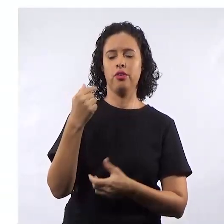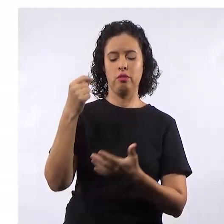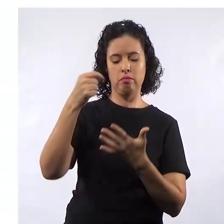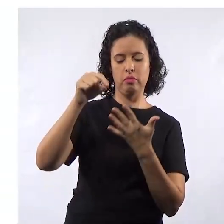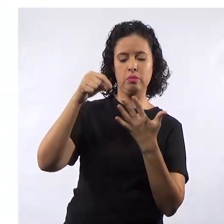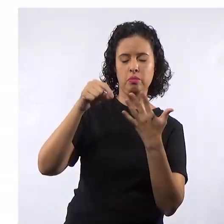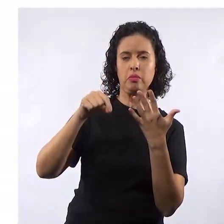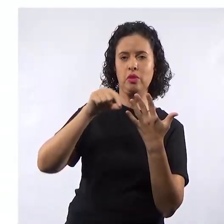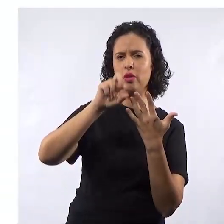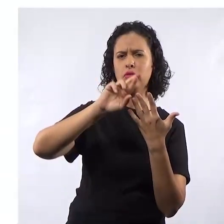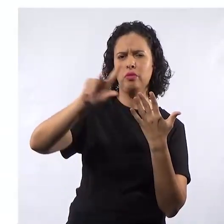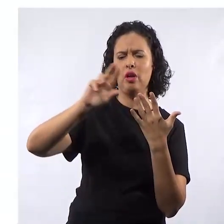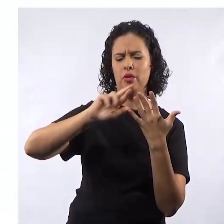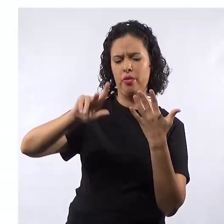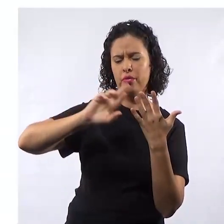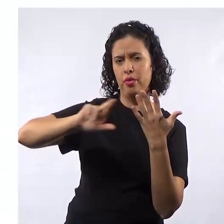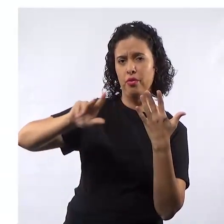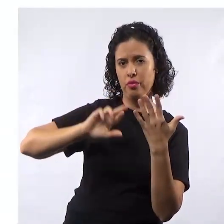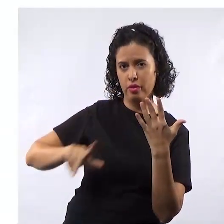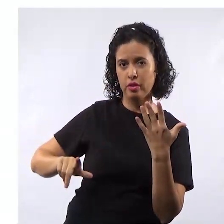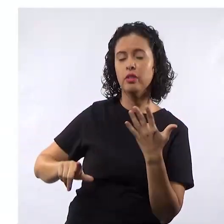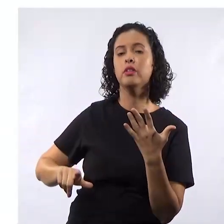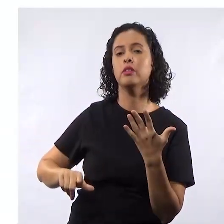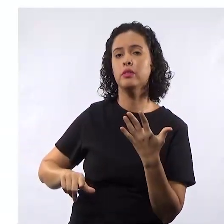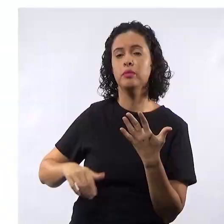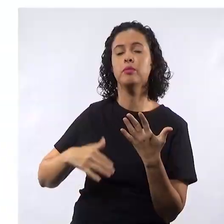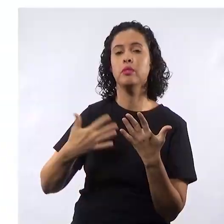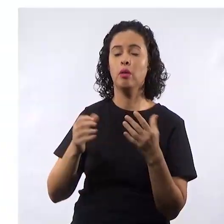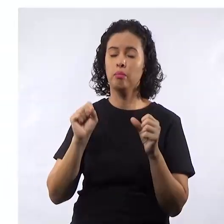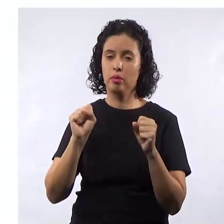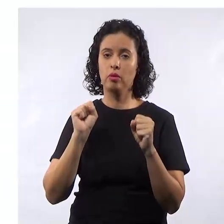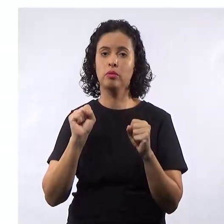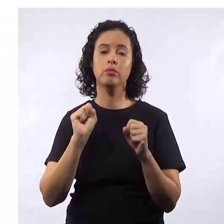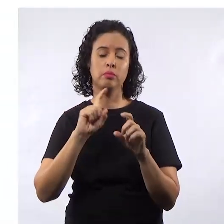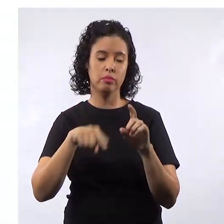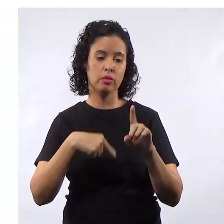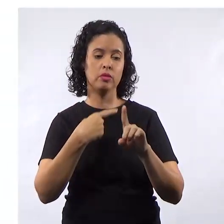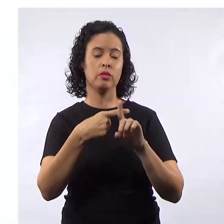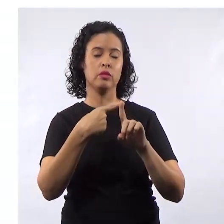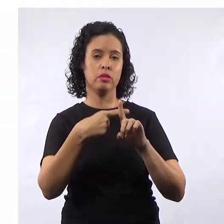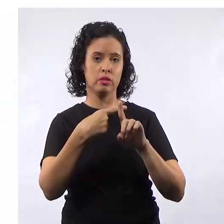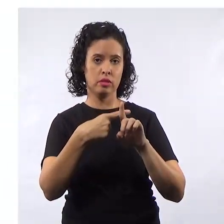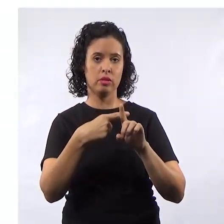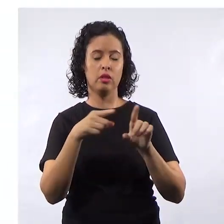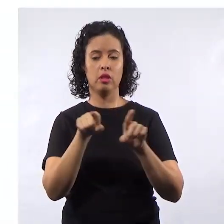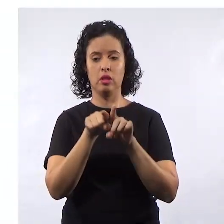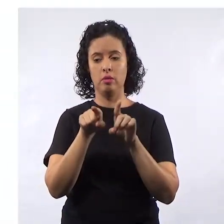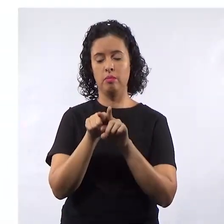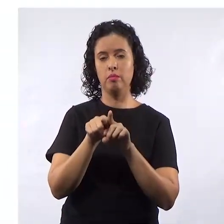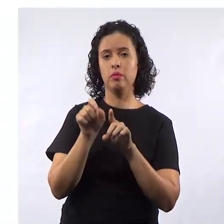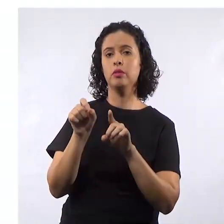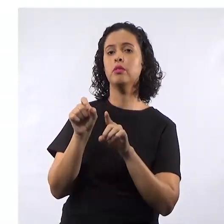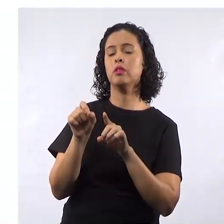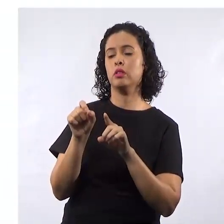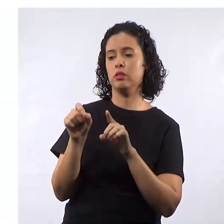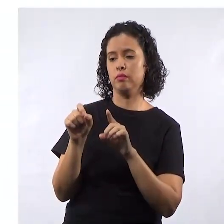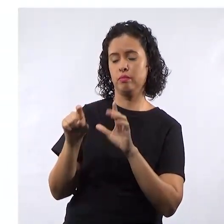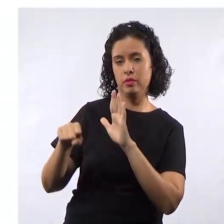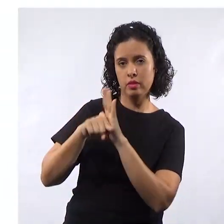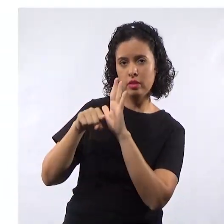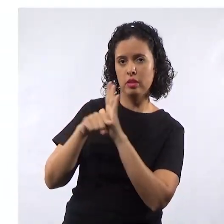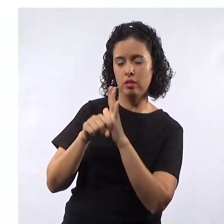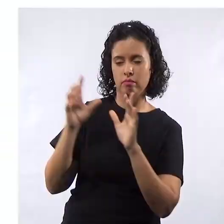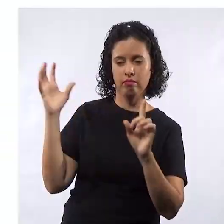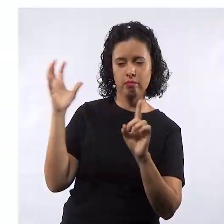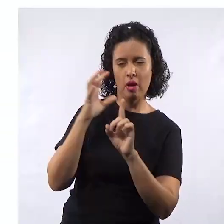aqui no TJ de Rondônia, já lá na vara tal, também não fez. Então, pode ser tanto para... Eu vou estar influenciando o magistrado da forma que eu